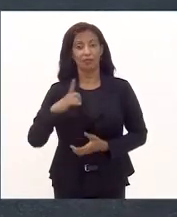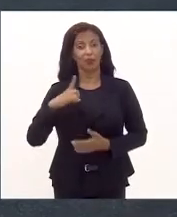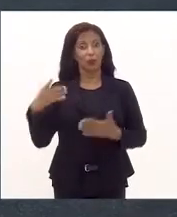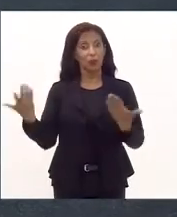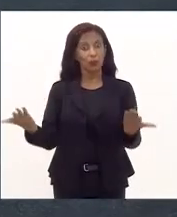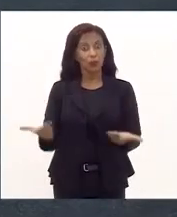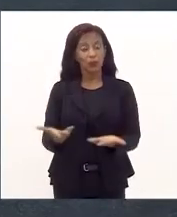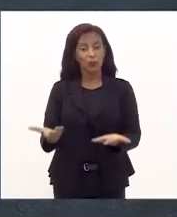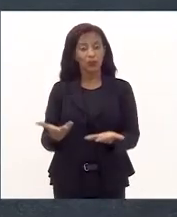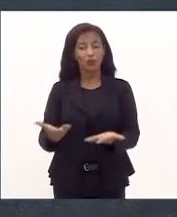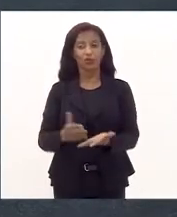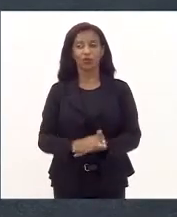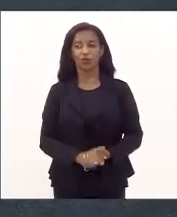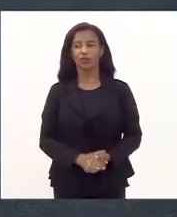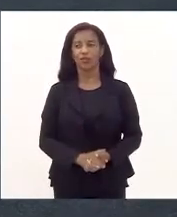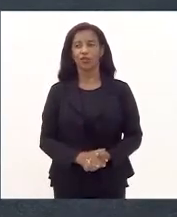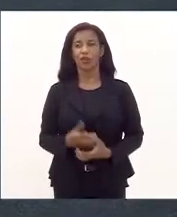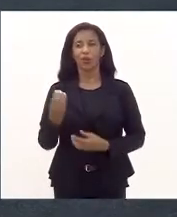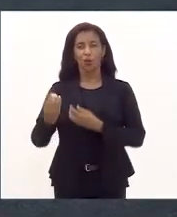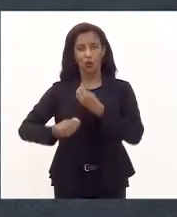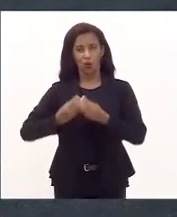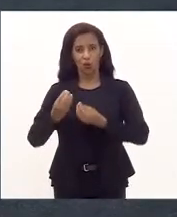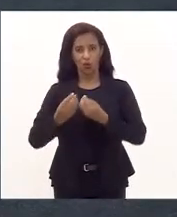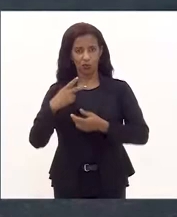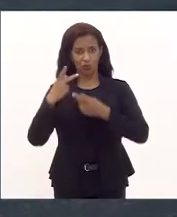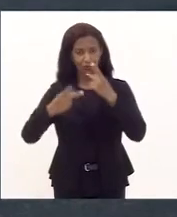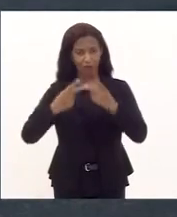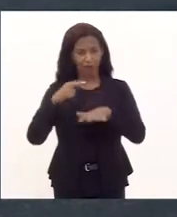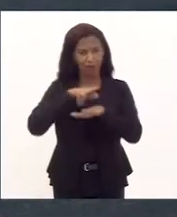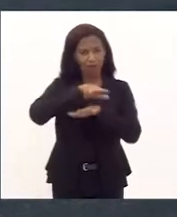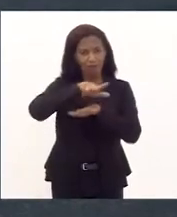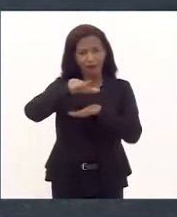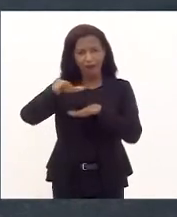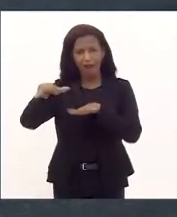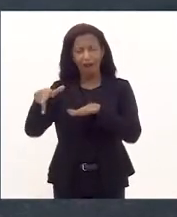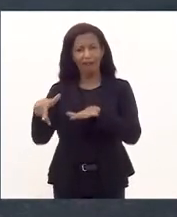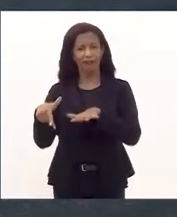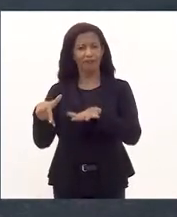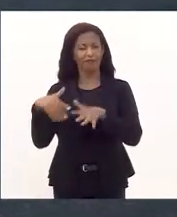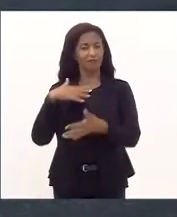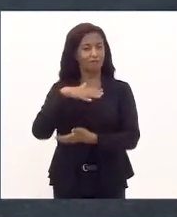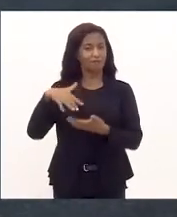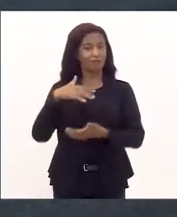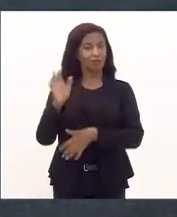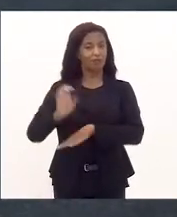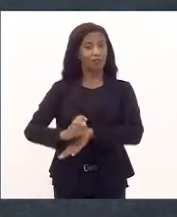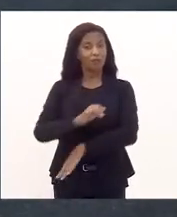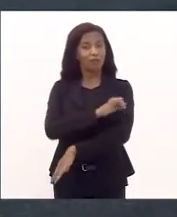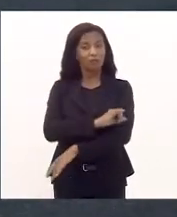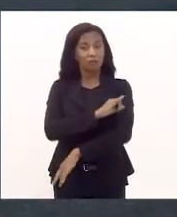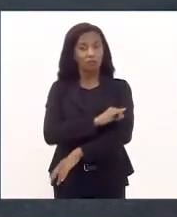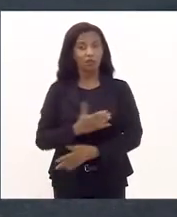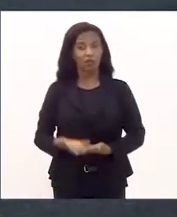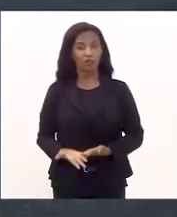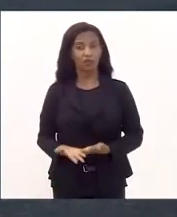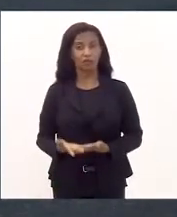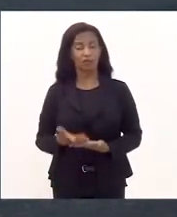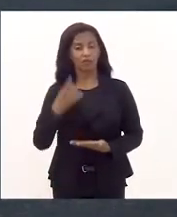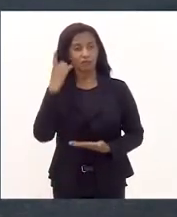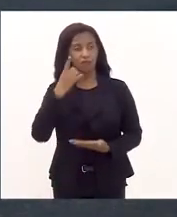hoje, né, como já foi citado, várias manifestações, e o Estado do Rio de Janeiro, nobre